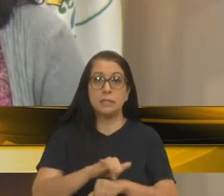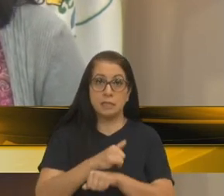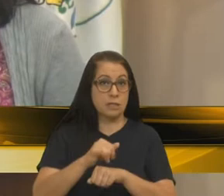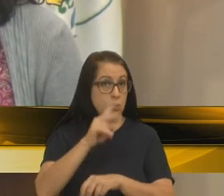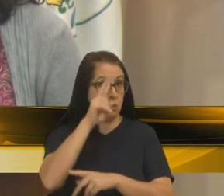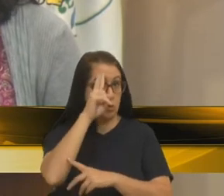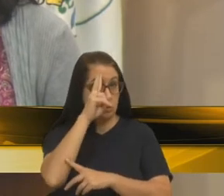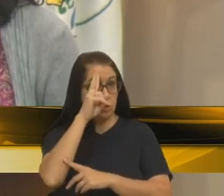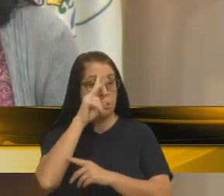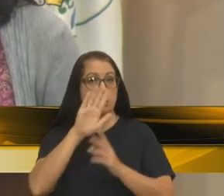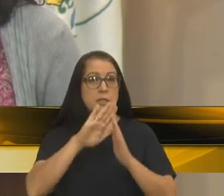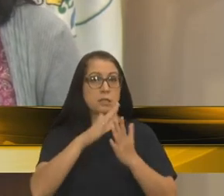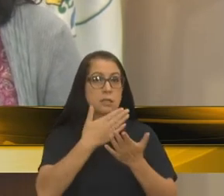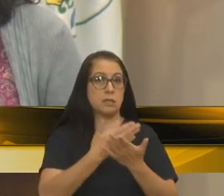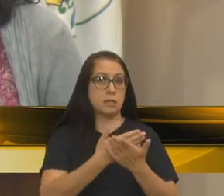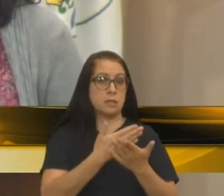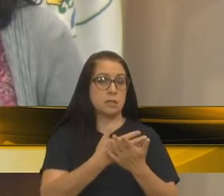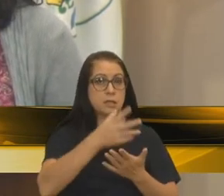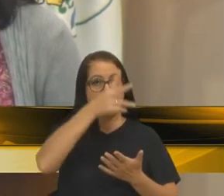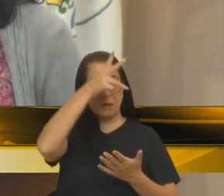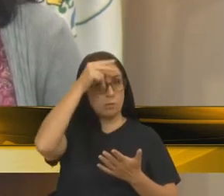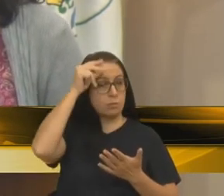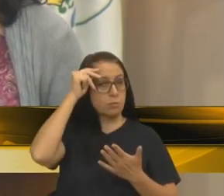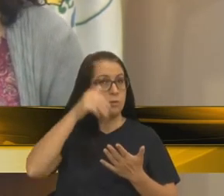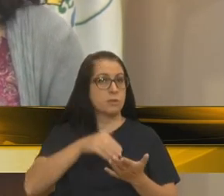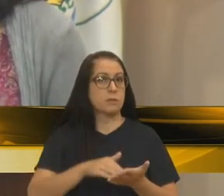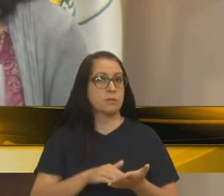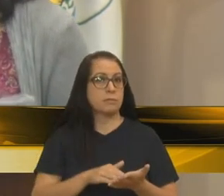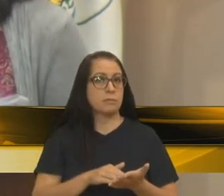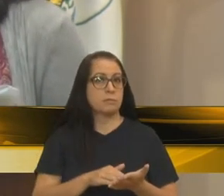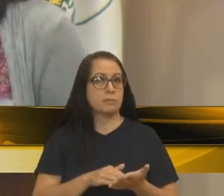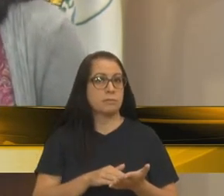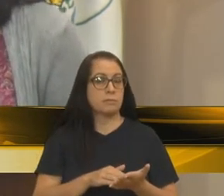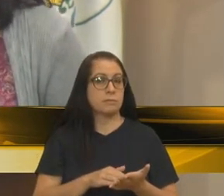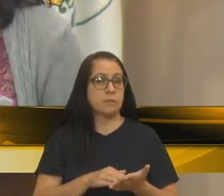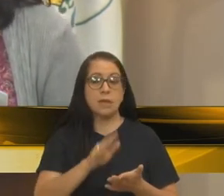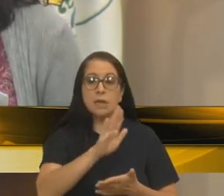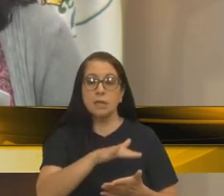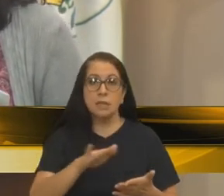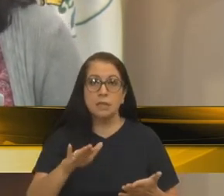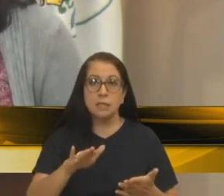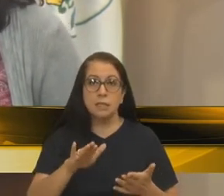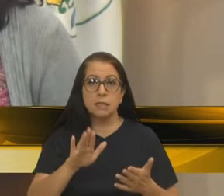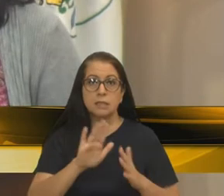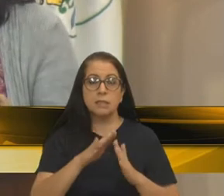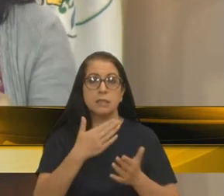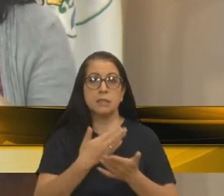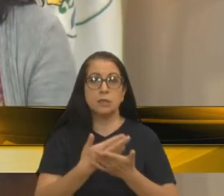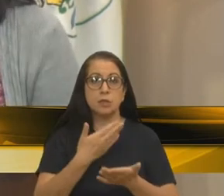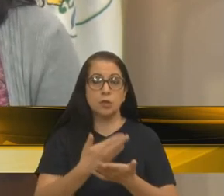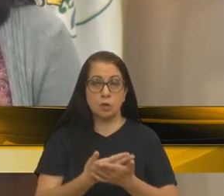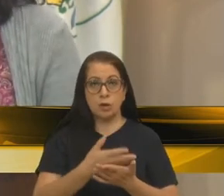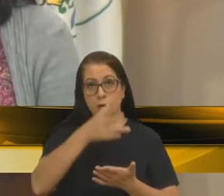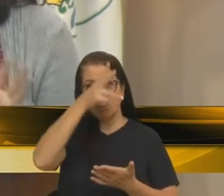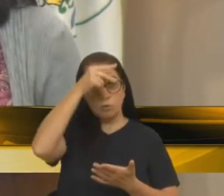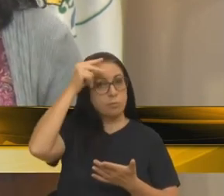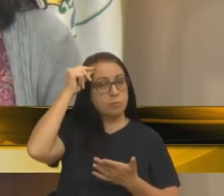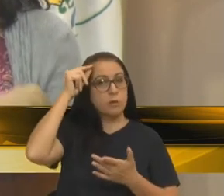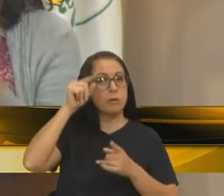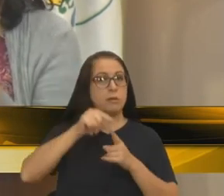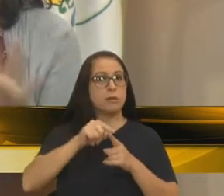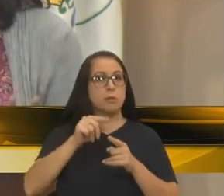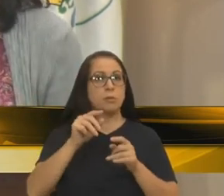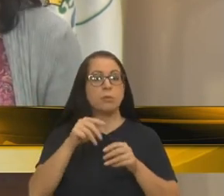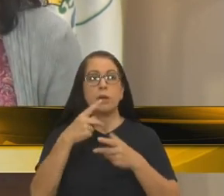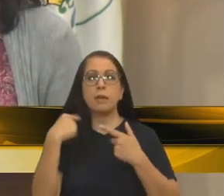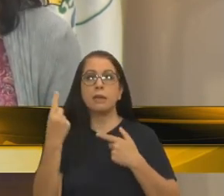médio, sendo que as escolas municipais, que ela está abordando crianças da escola municipal. Mas aqui ela diz, então, que o Estado tem que ser laico e que